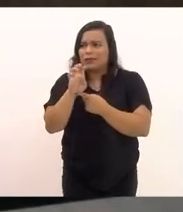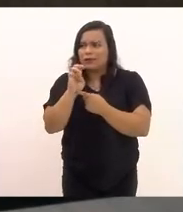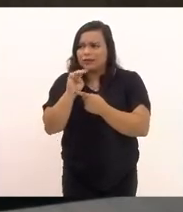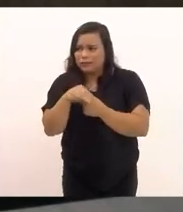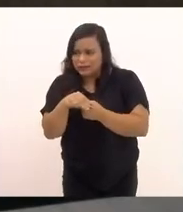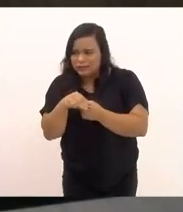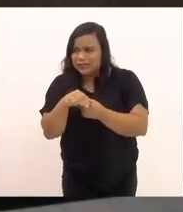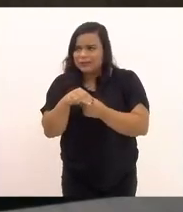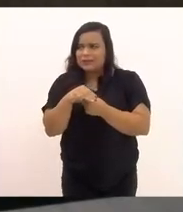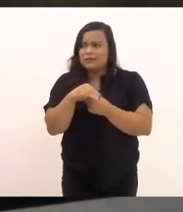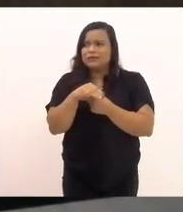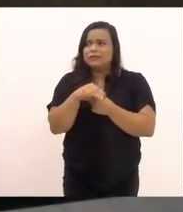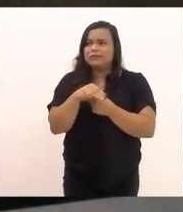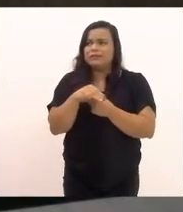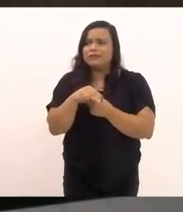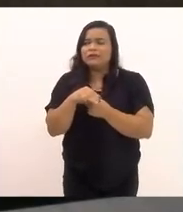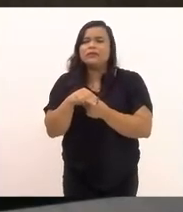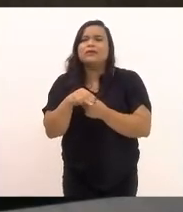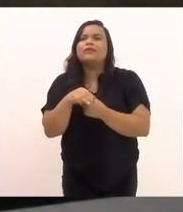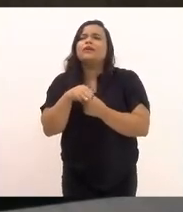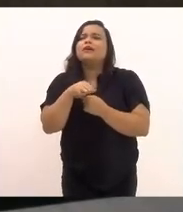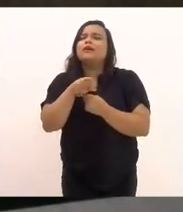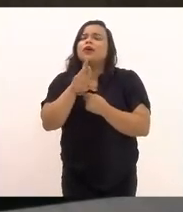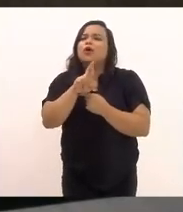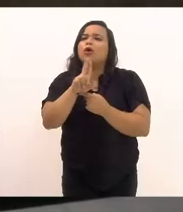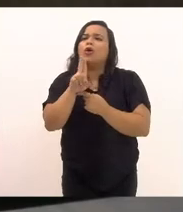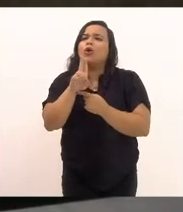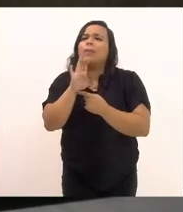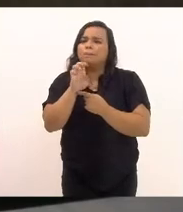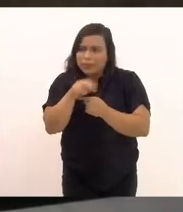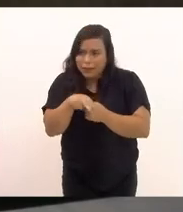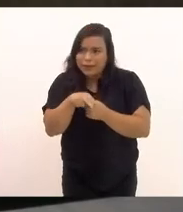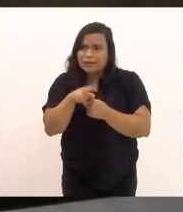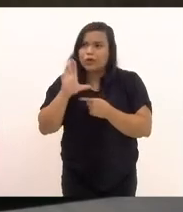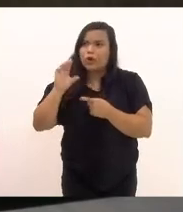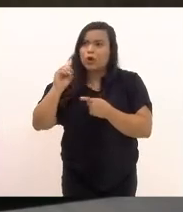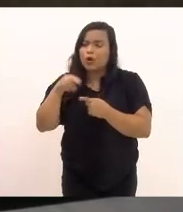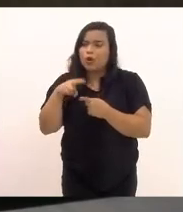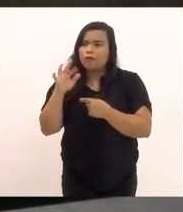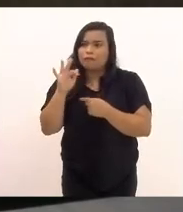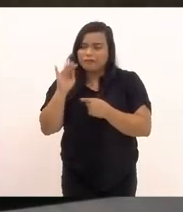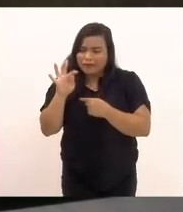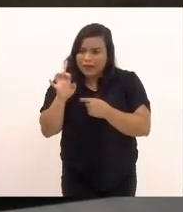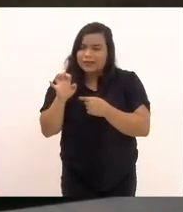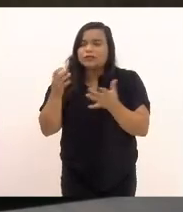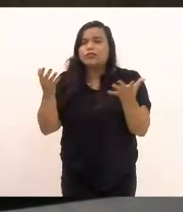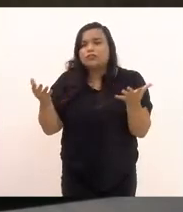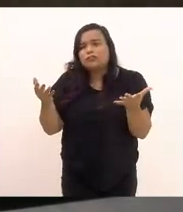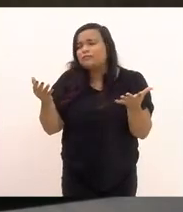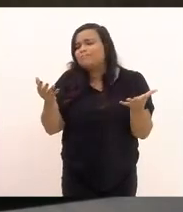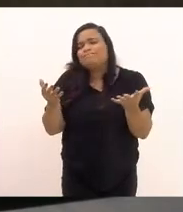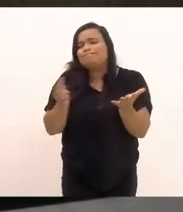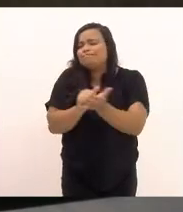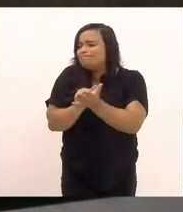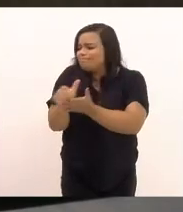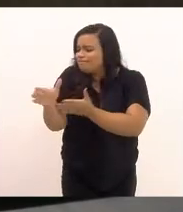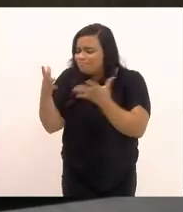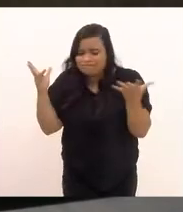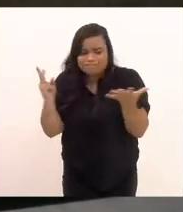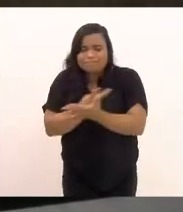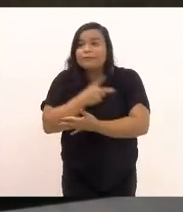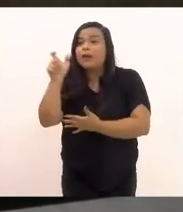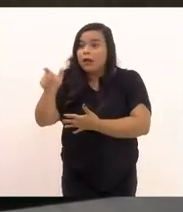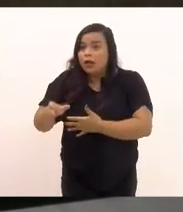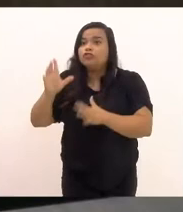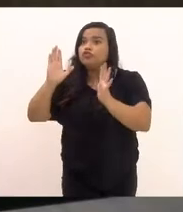em xeque. Por que demitir, né, nessa altura, uma pessoa que tem uma passagem pela Associação